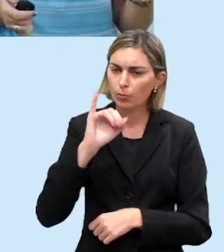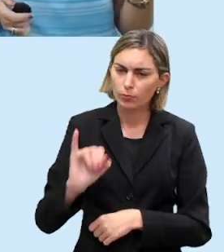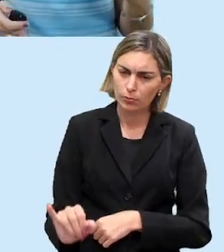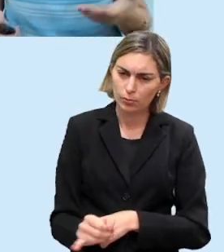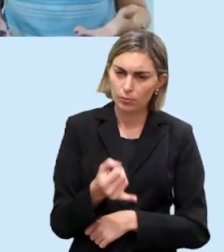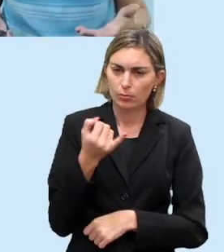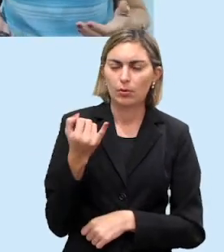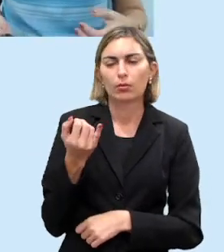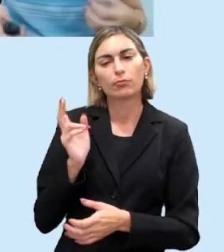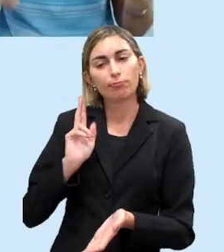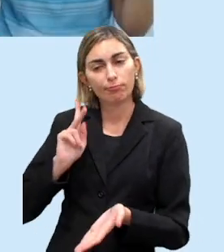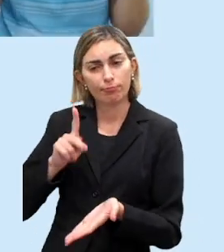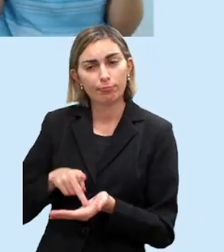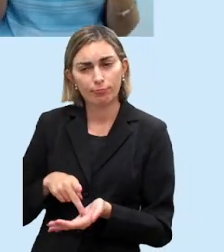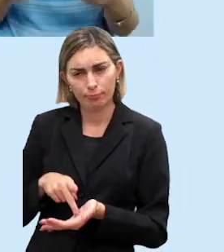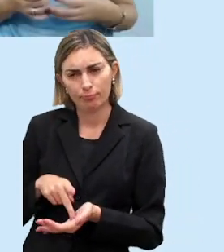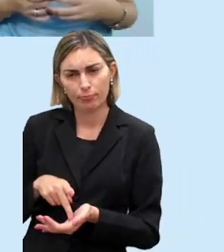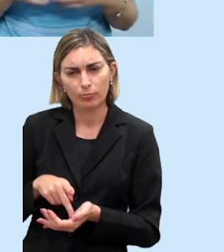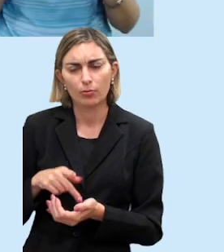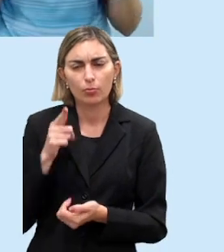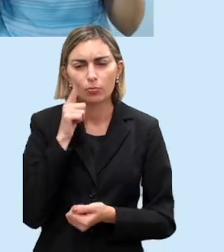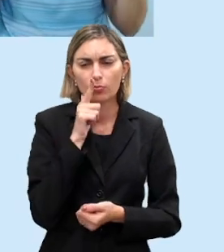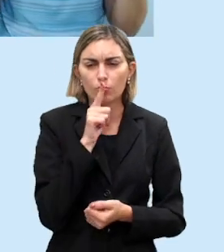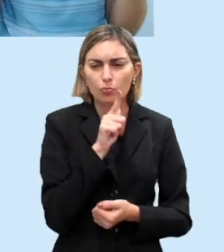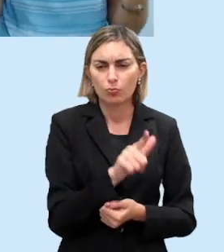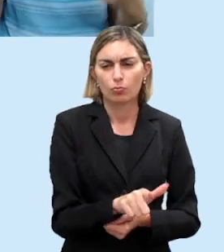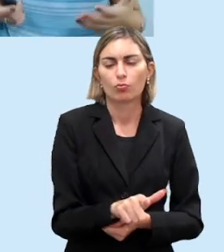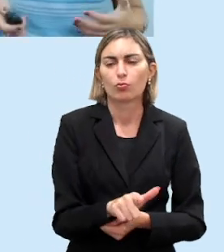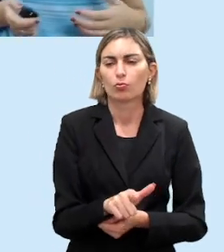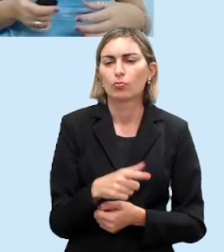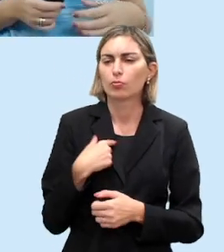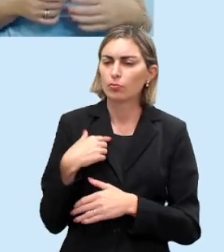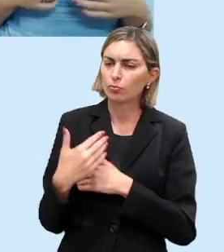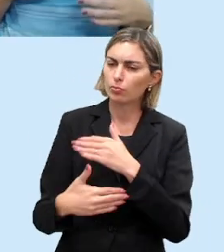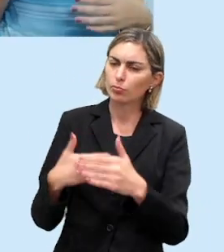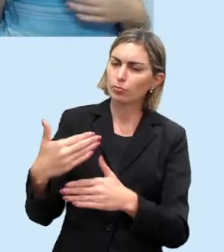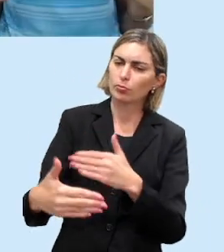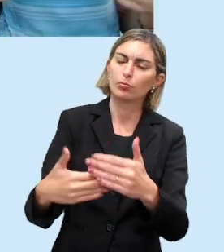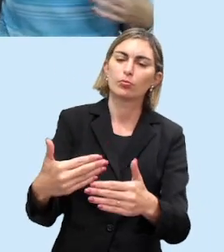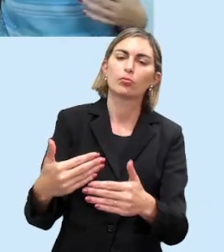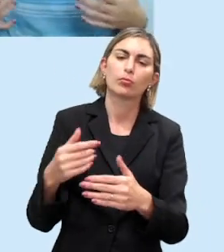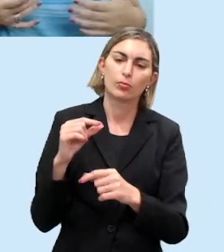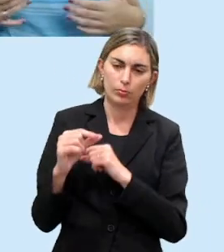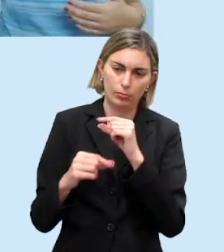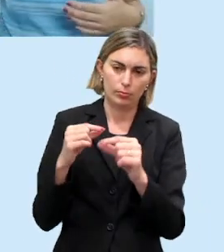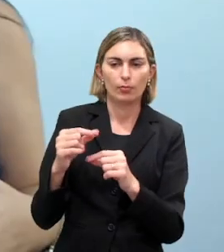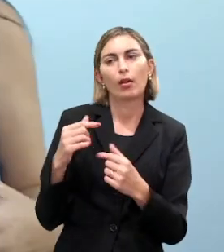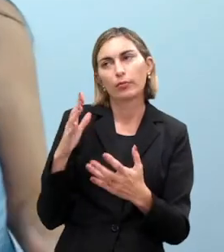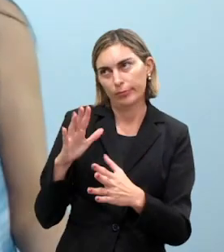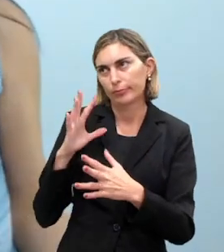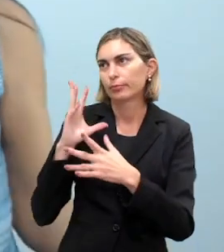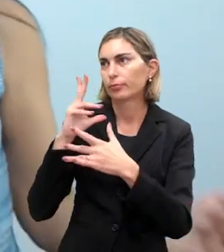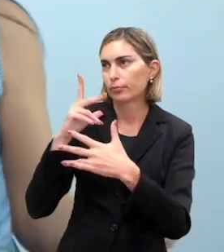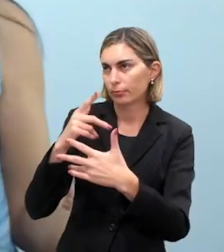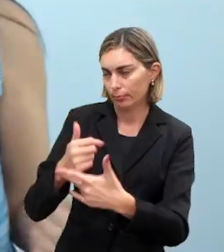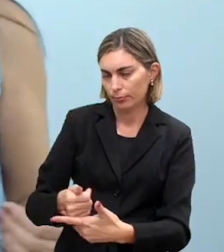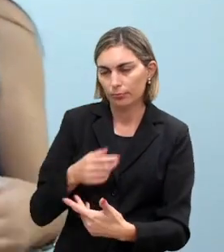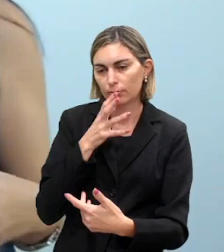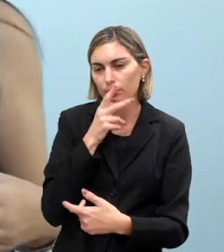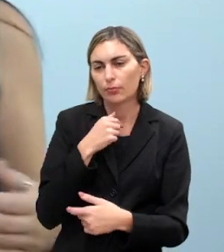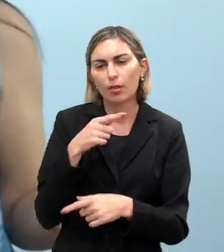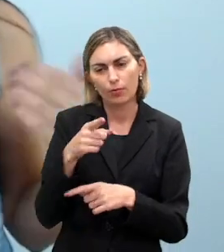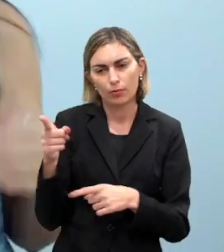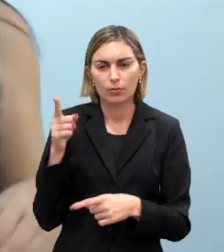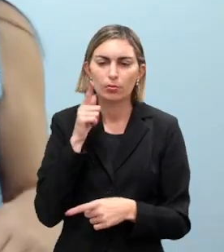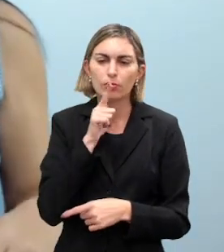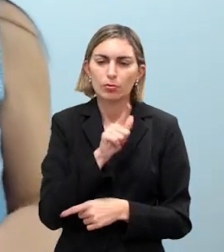E que realmente consigam, né? Aos poucos, né? Isso às vezes leva um tempo, né? Mas que vocês